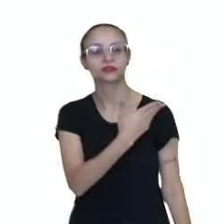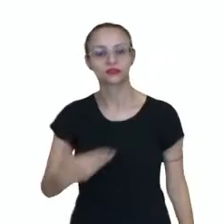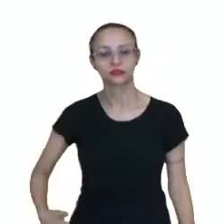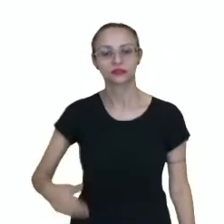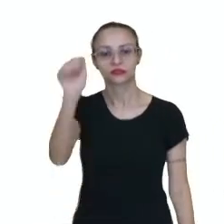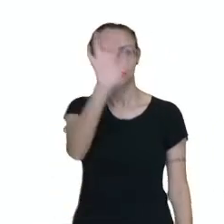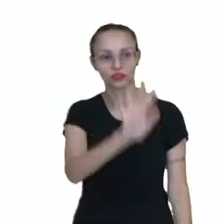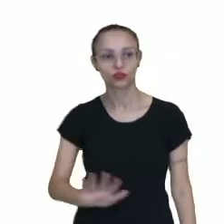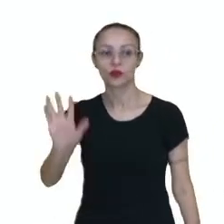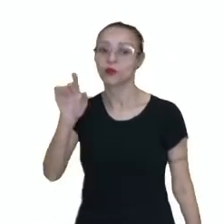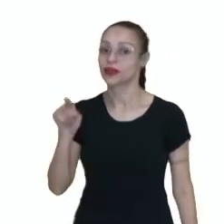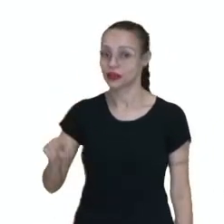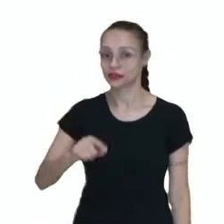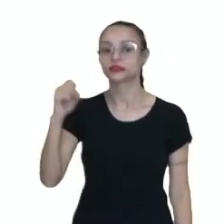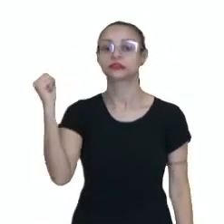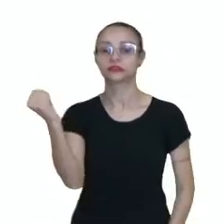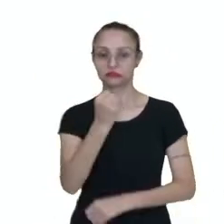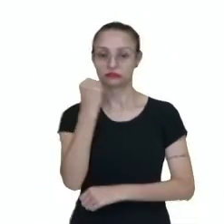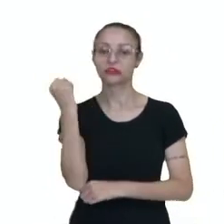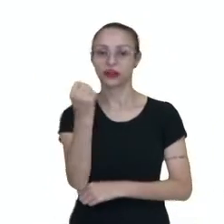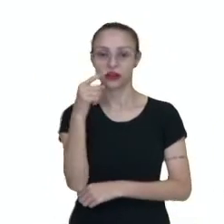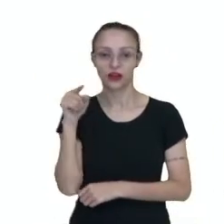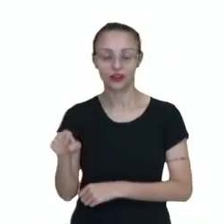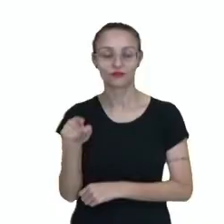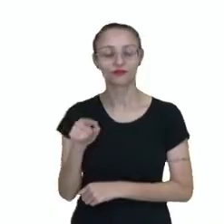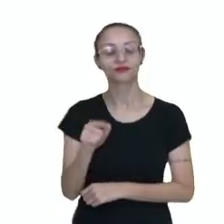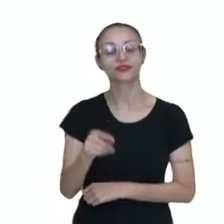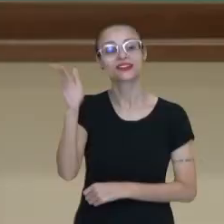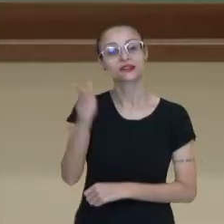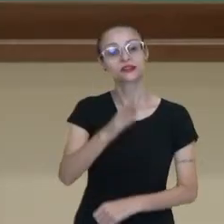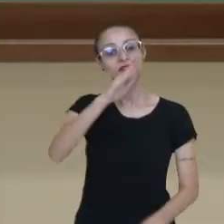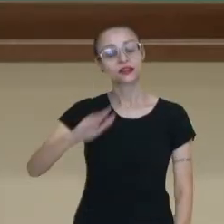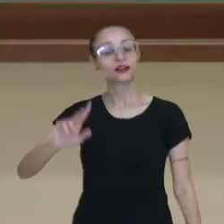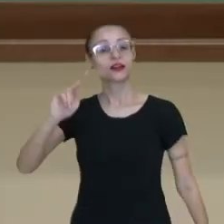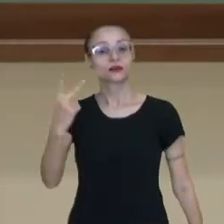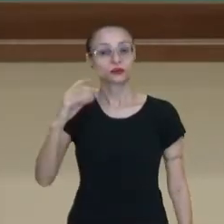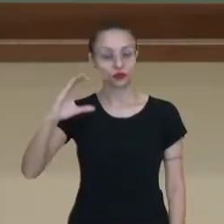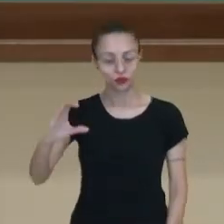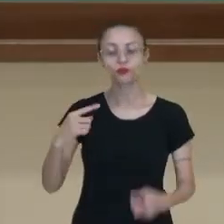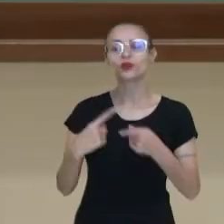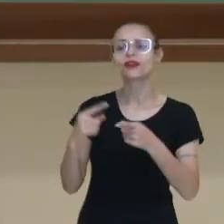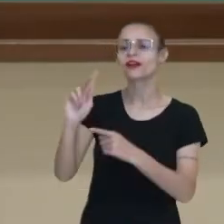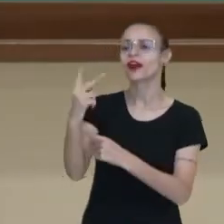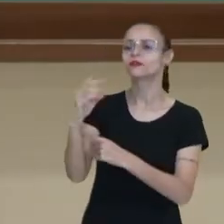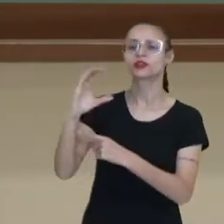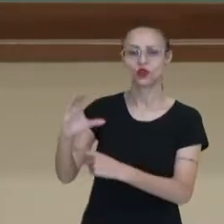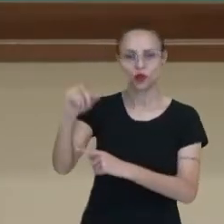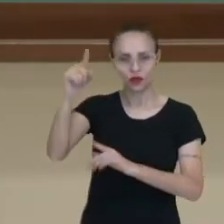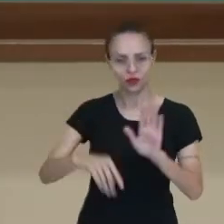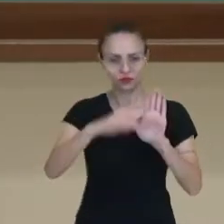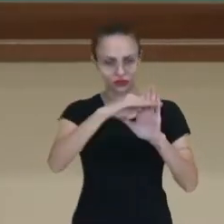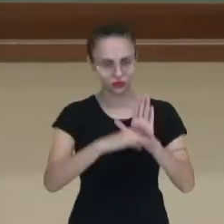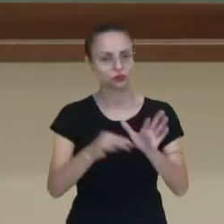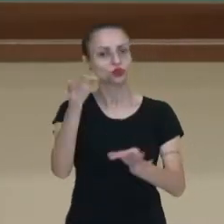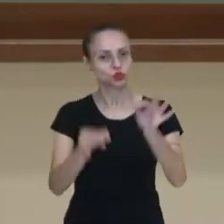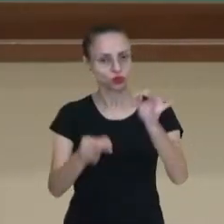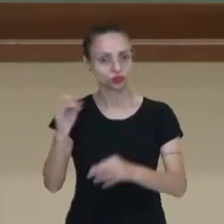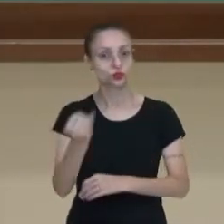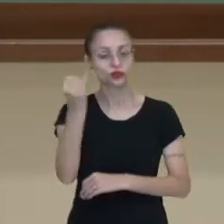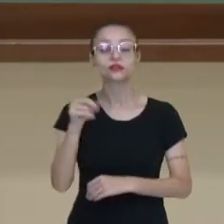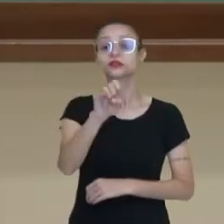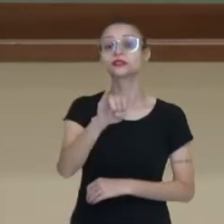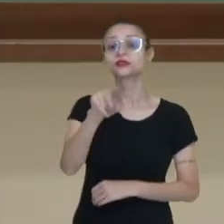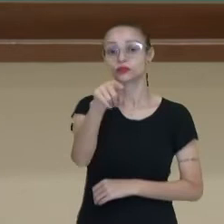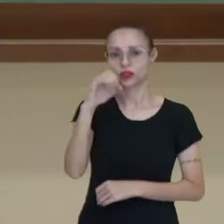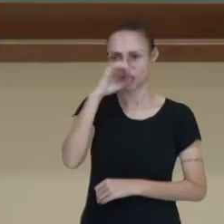aqui se torna bastante grave, esse elemento de suspender o habeas corpus. Porque o habeas corpus é um princípio jurídico importante. Se você comete